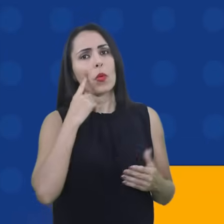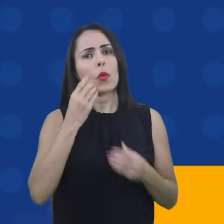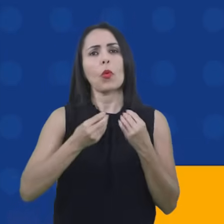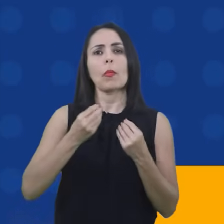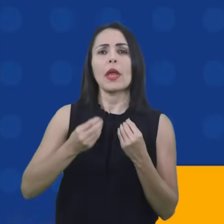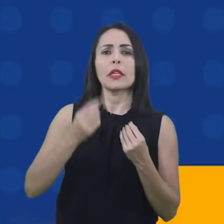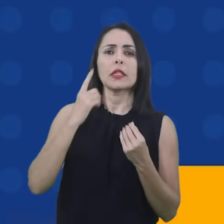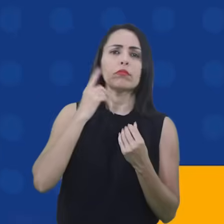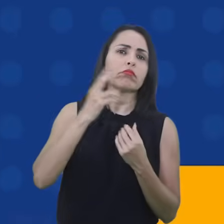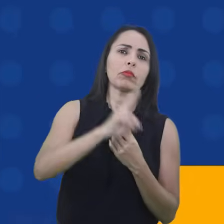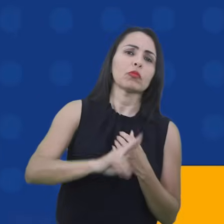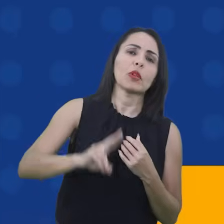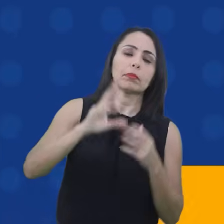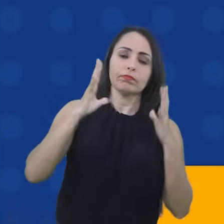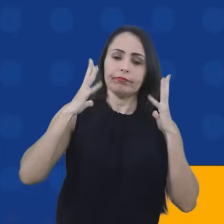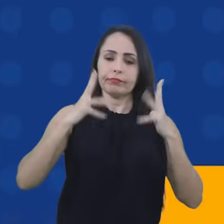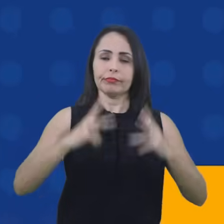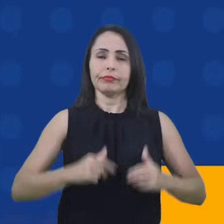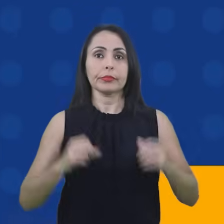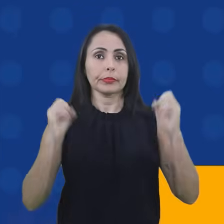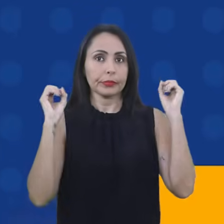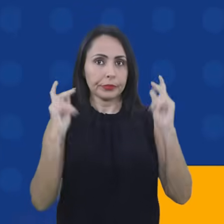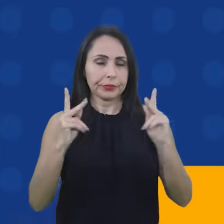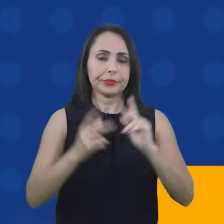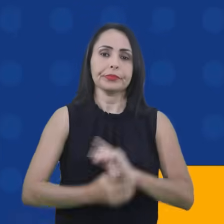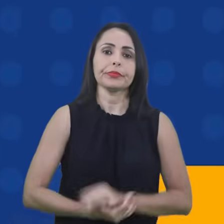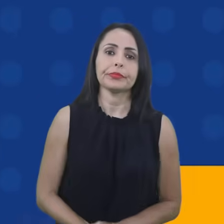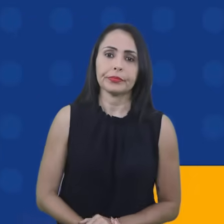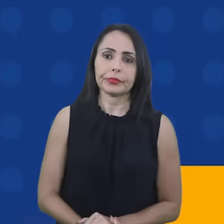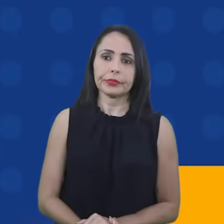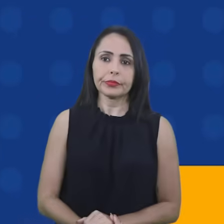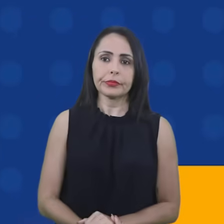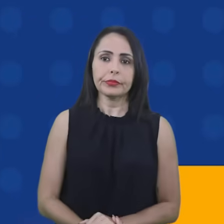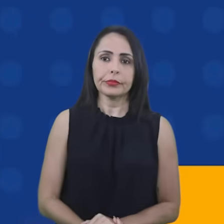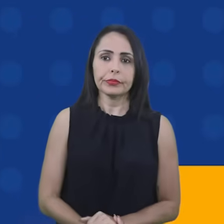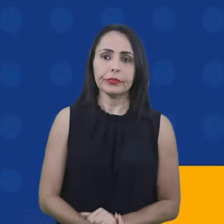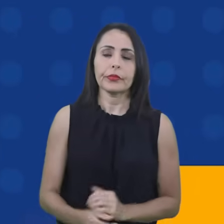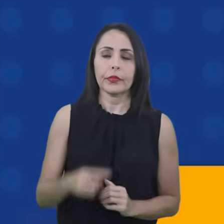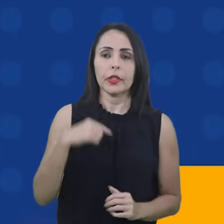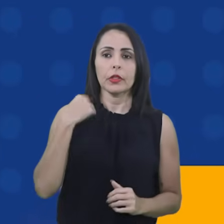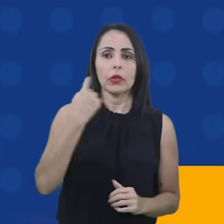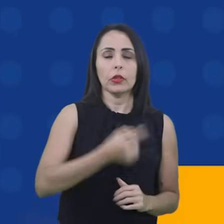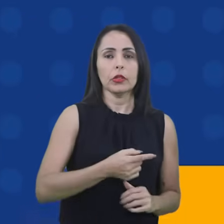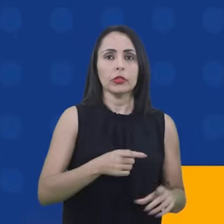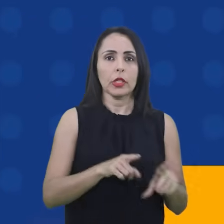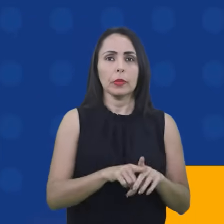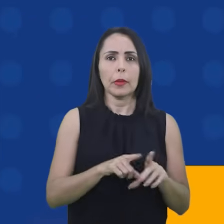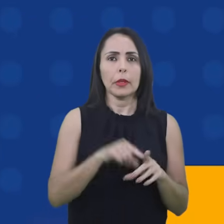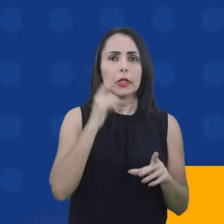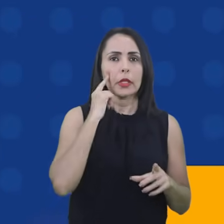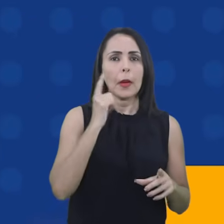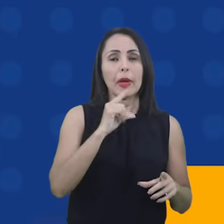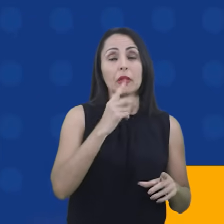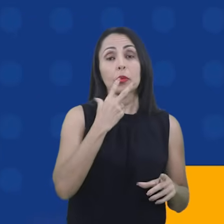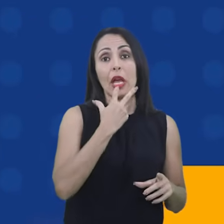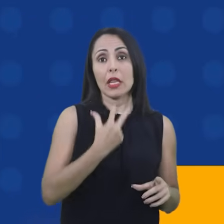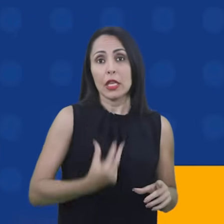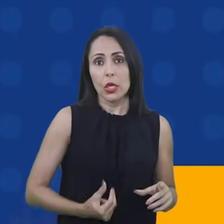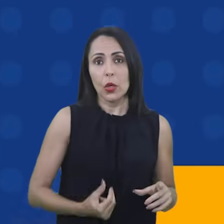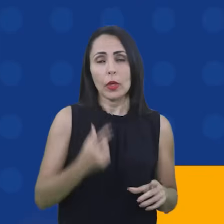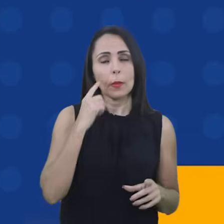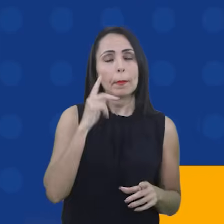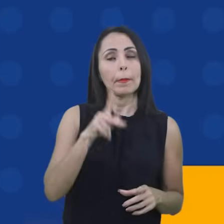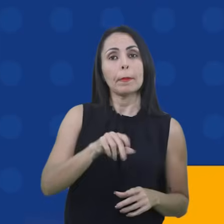proceder nessa higienização, ok? Aí a gente tem umas imagens, né, destacando um pouquinho, né, da língua e